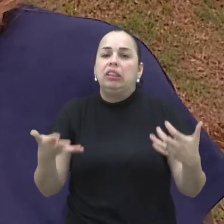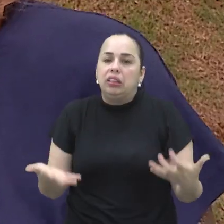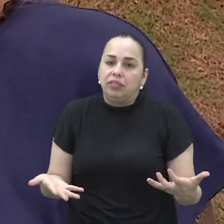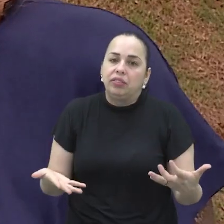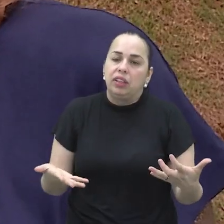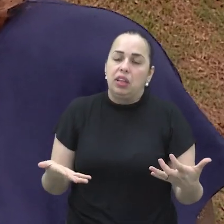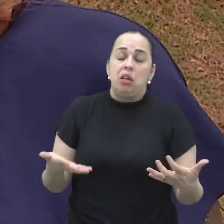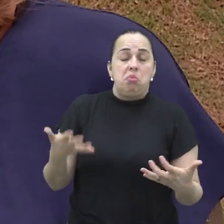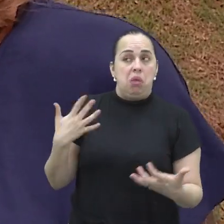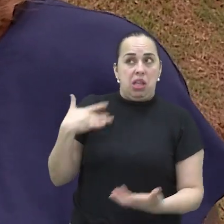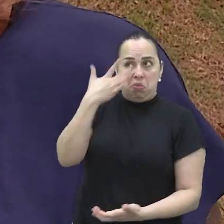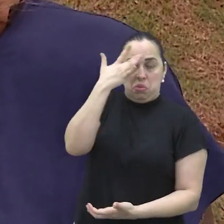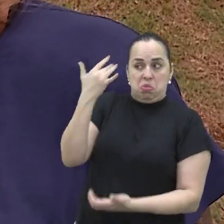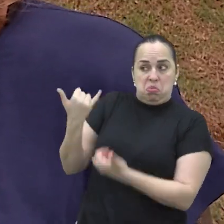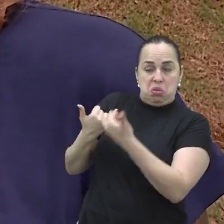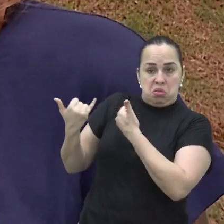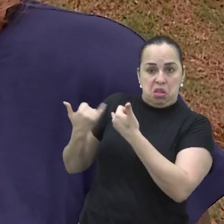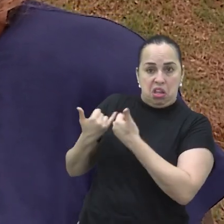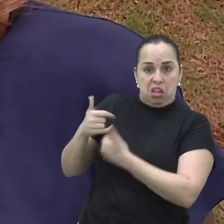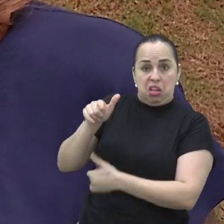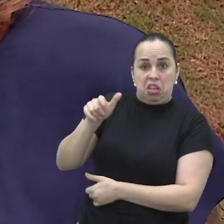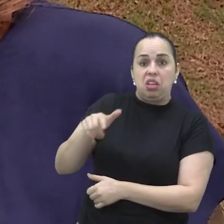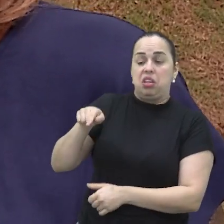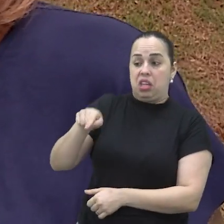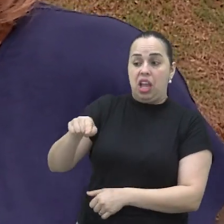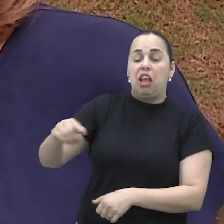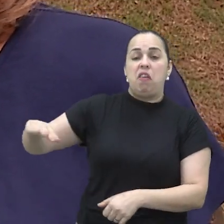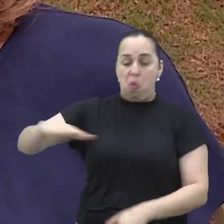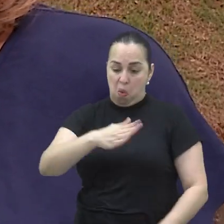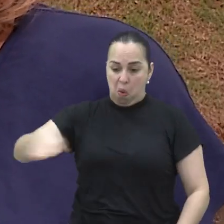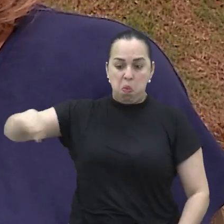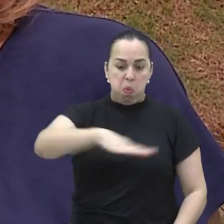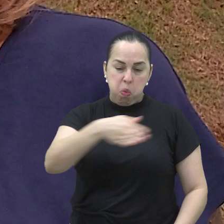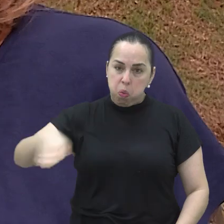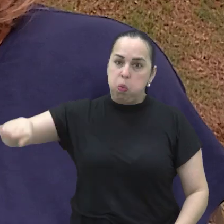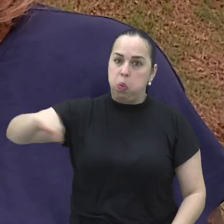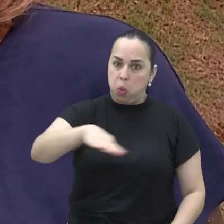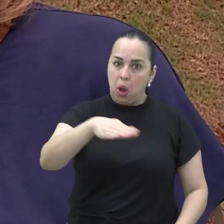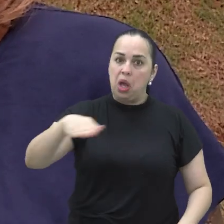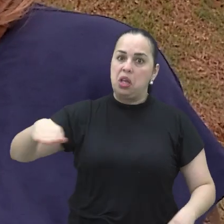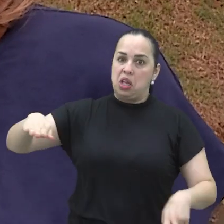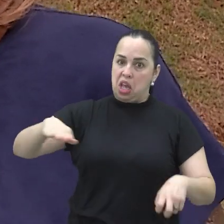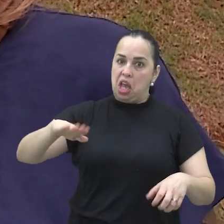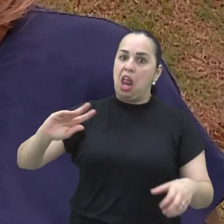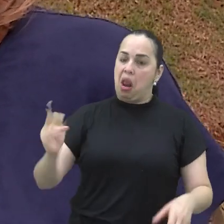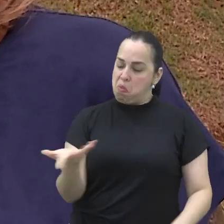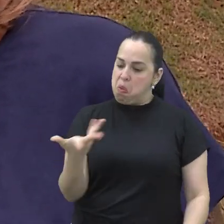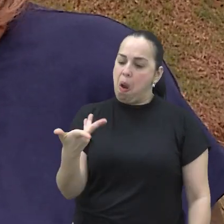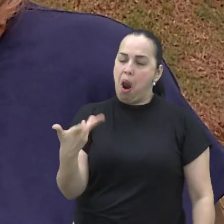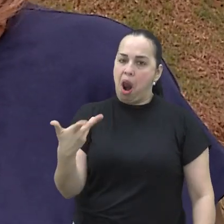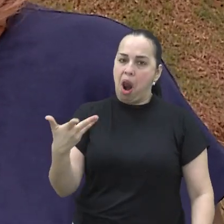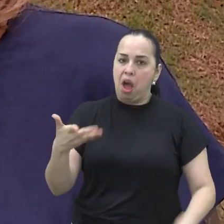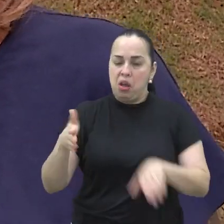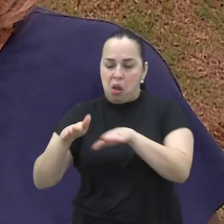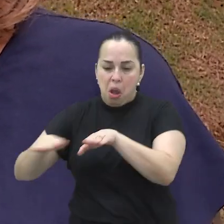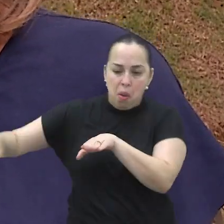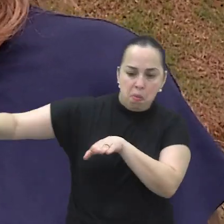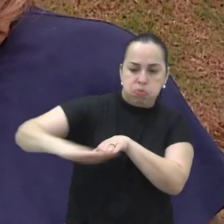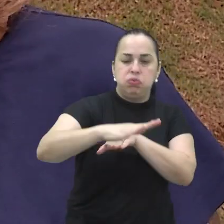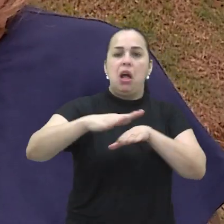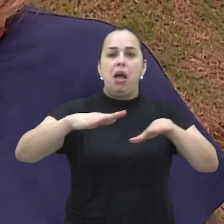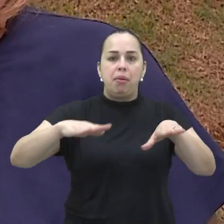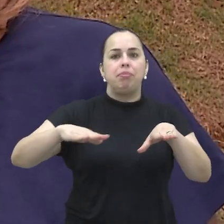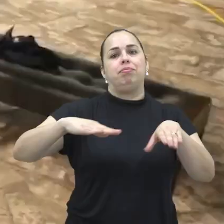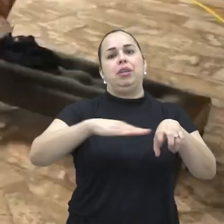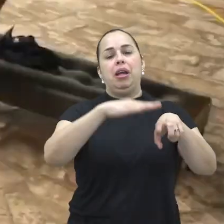Então, dizem que o cara estava correndo e ele foi imprudente, ele estava cortando um carro e